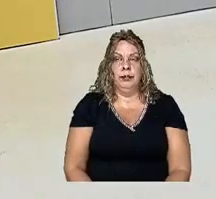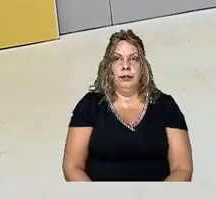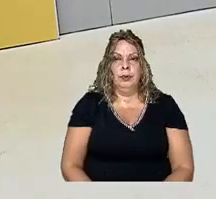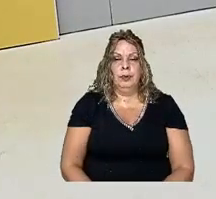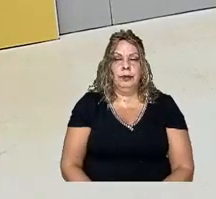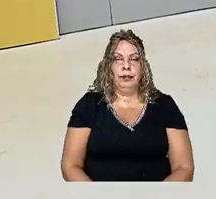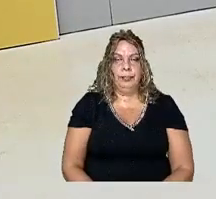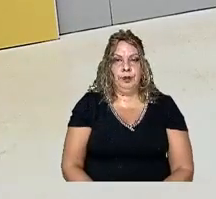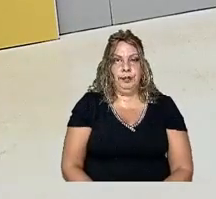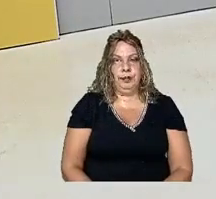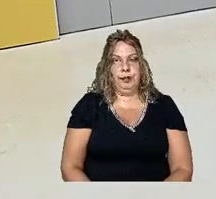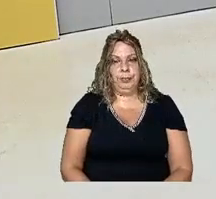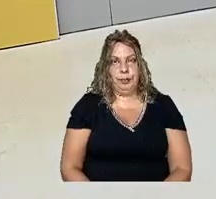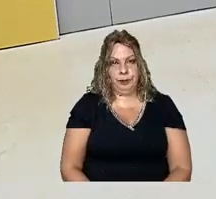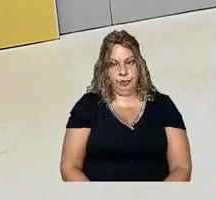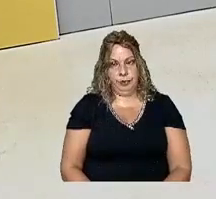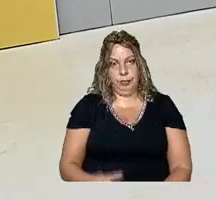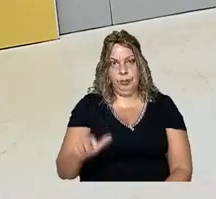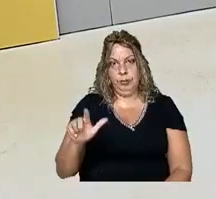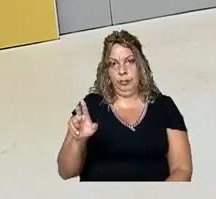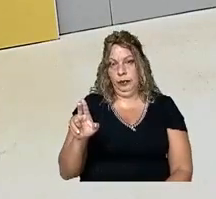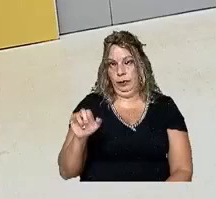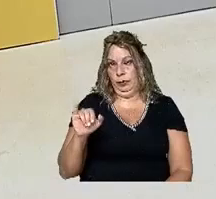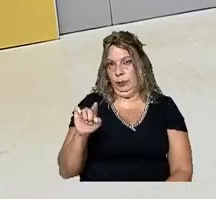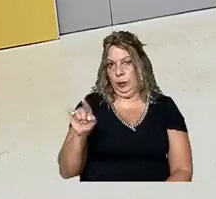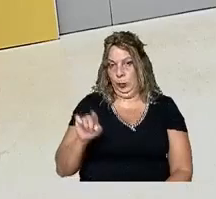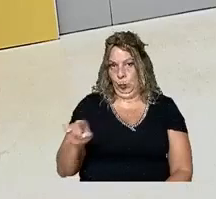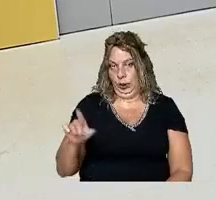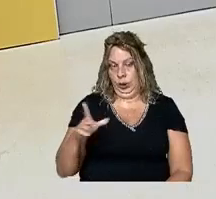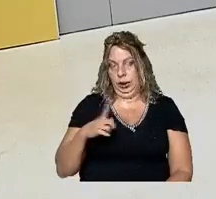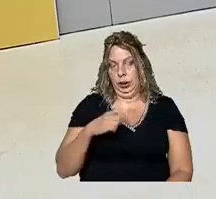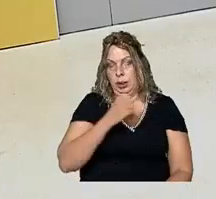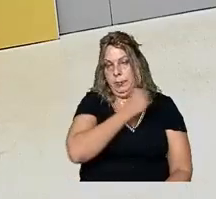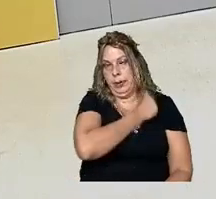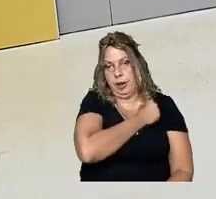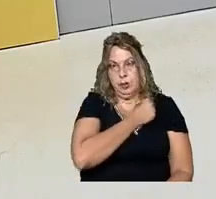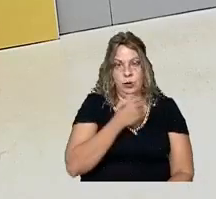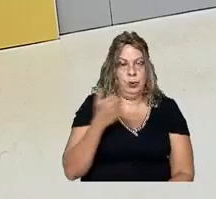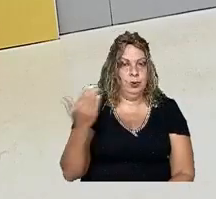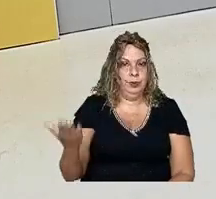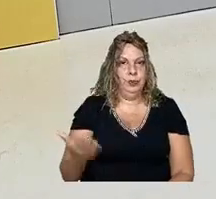56. Luiz Carlos, lá do Bairro América, abraço, meu caro. Marque aí